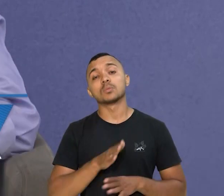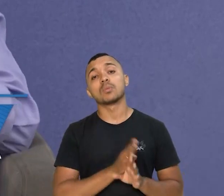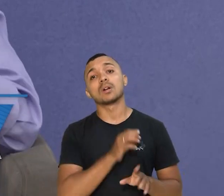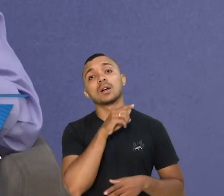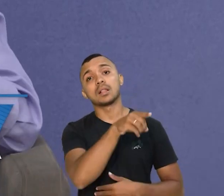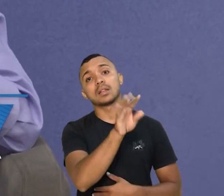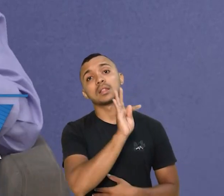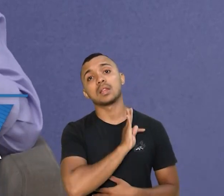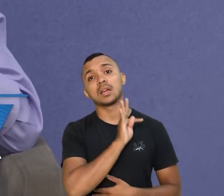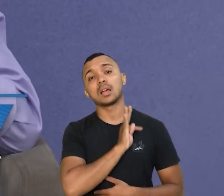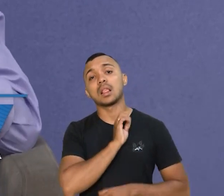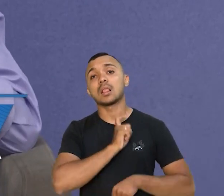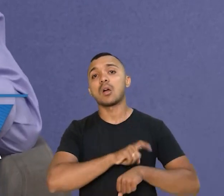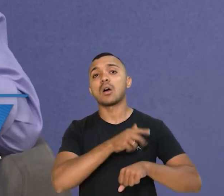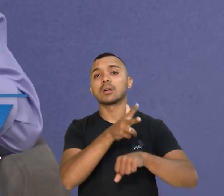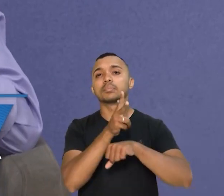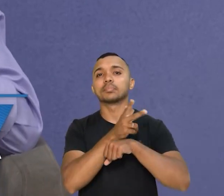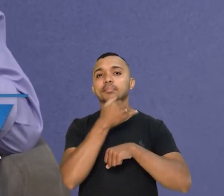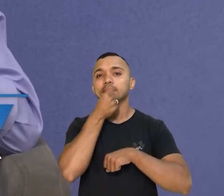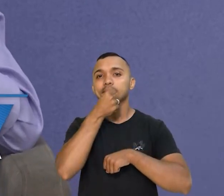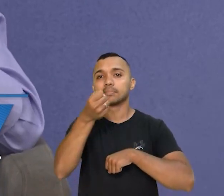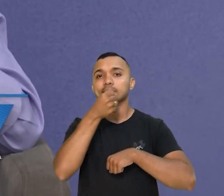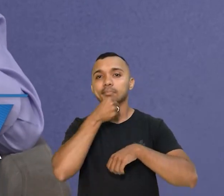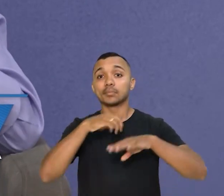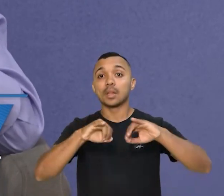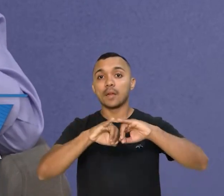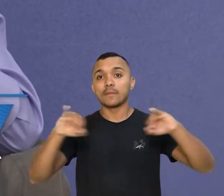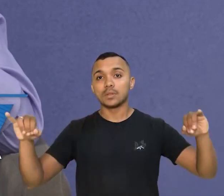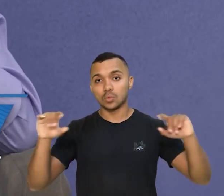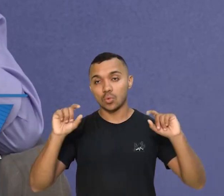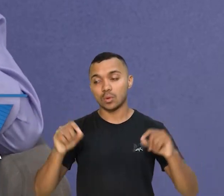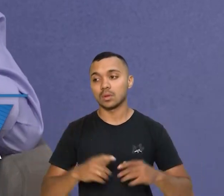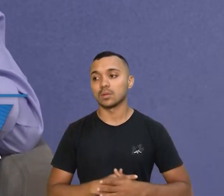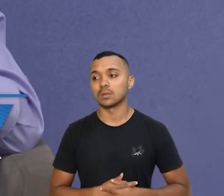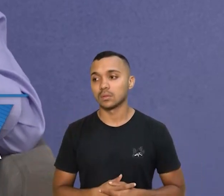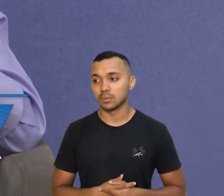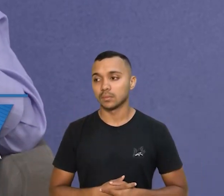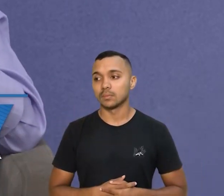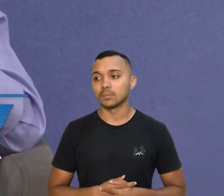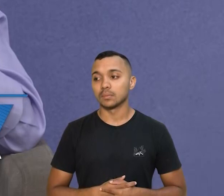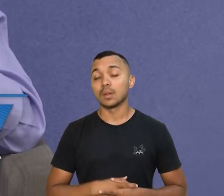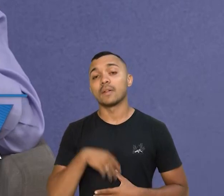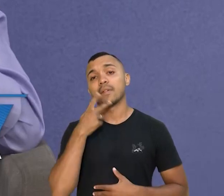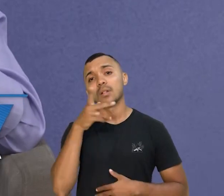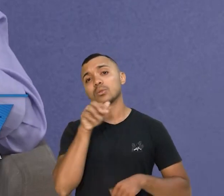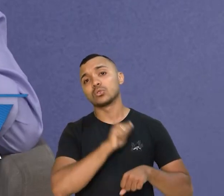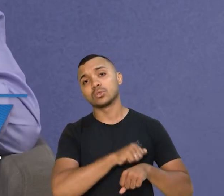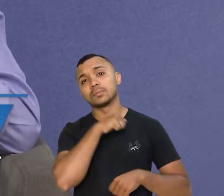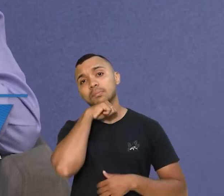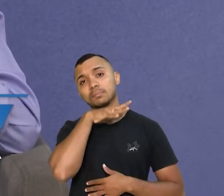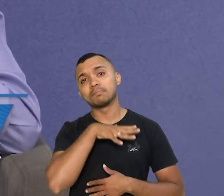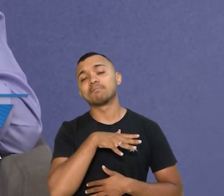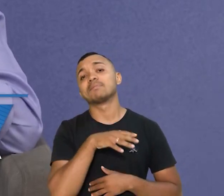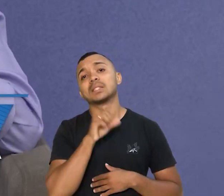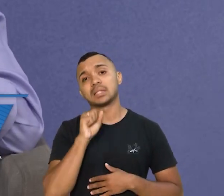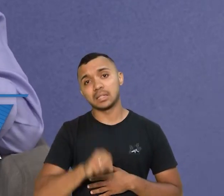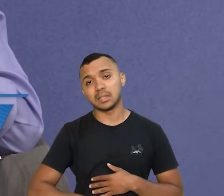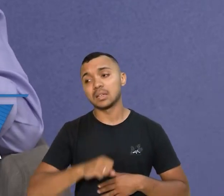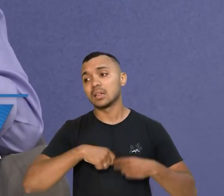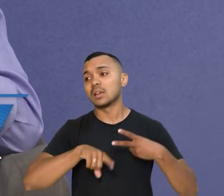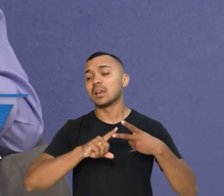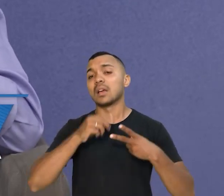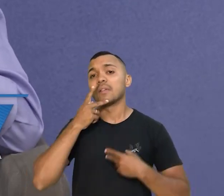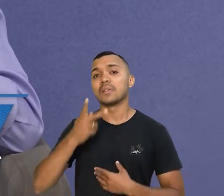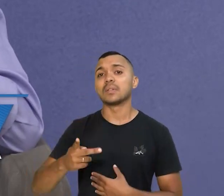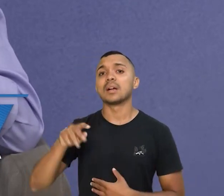Vojvoda da coletiva, ele falou que o time teve abaixo, falou. Ele reconheceu que o time dele não jogou bem, reconheceu. Falou. Mas ele foi falar do gramado do Castelão. Mas ele nunca